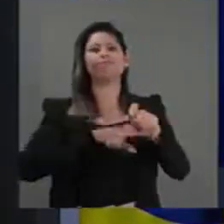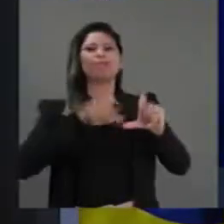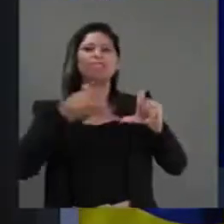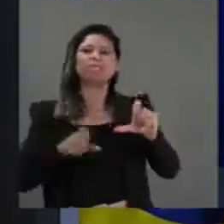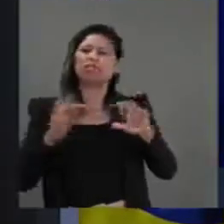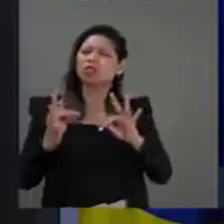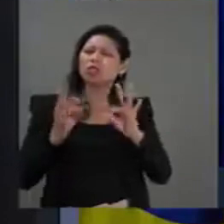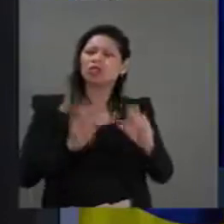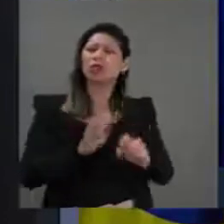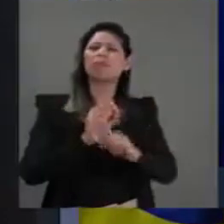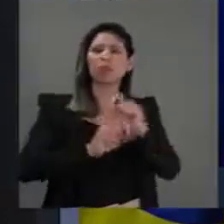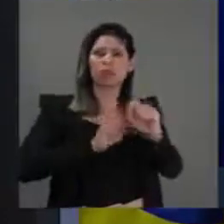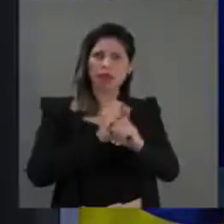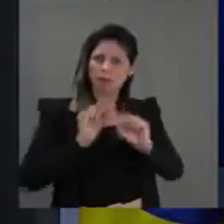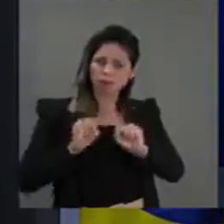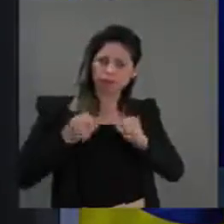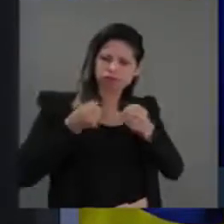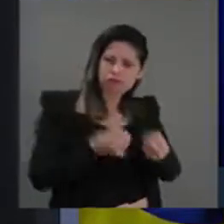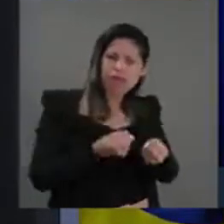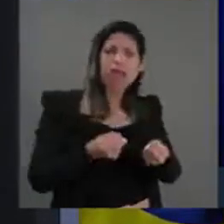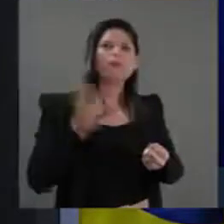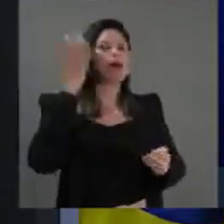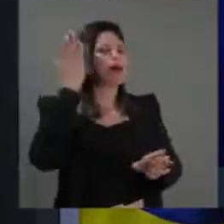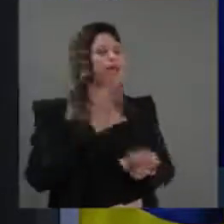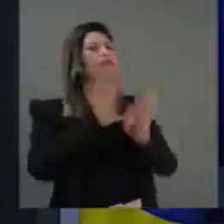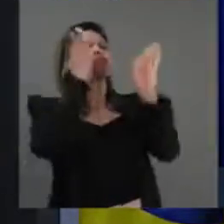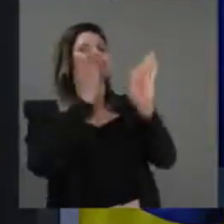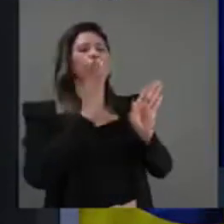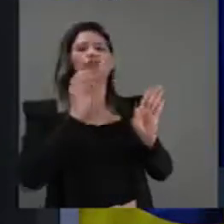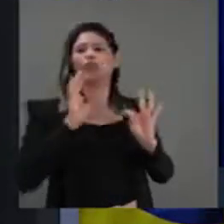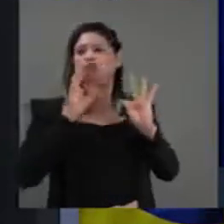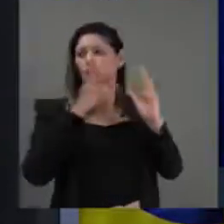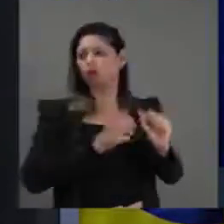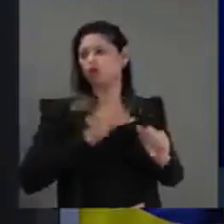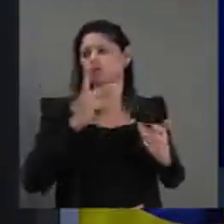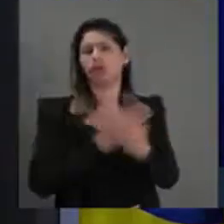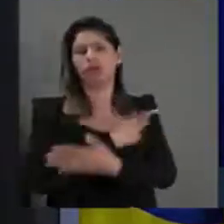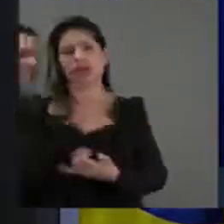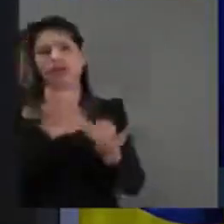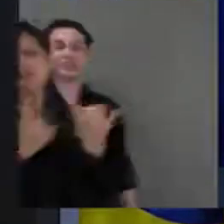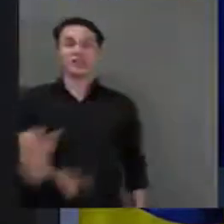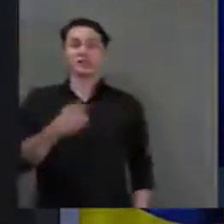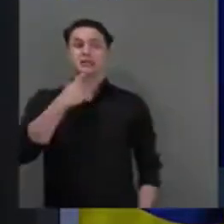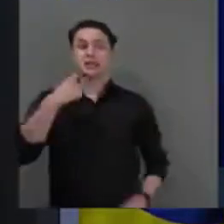independentes, para irem atrás imediatamente dessas denúncias